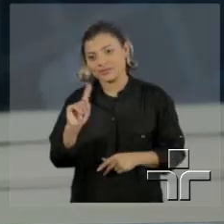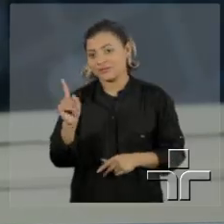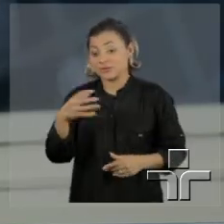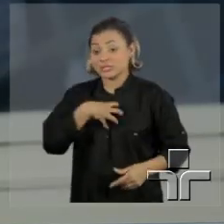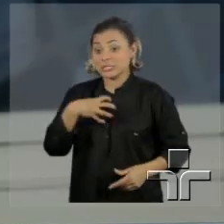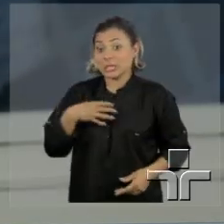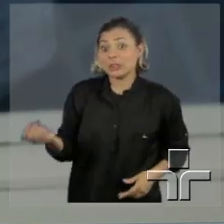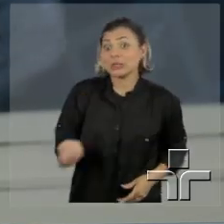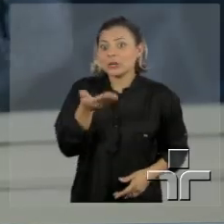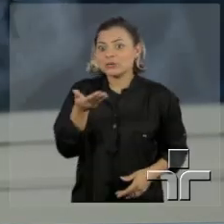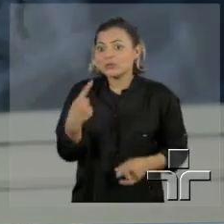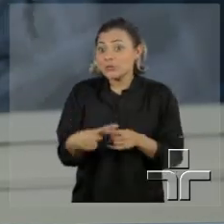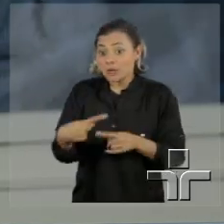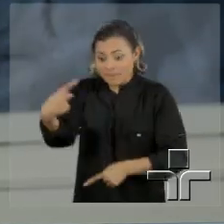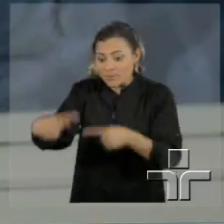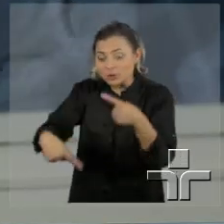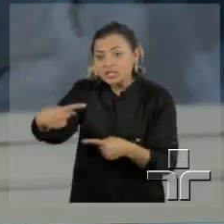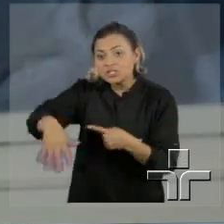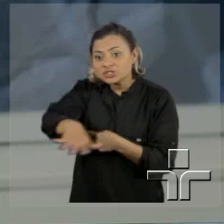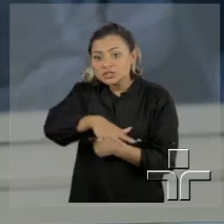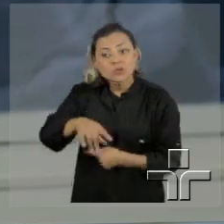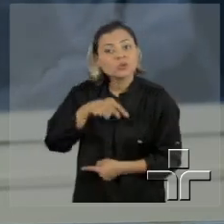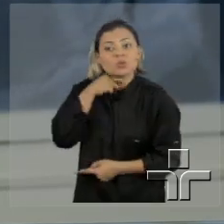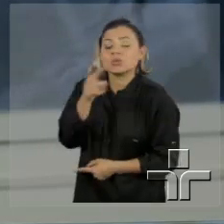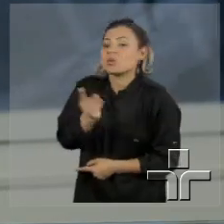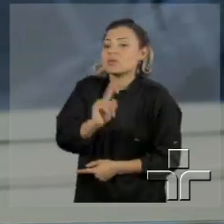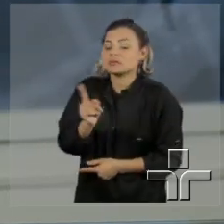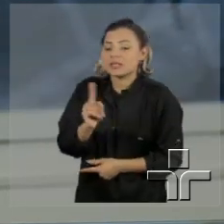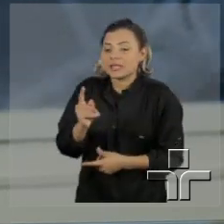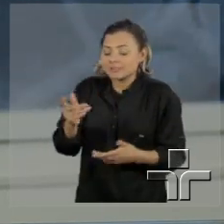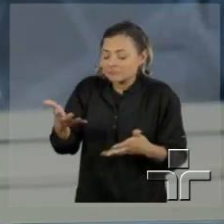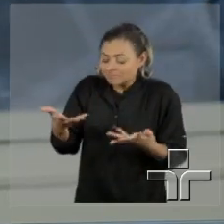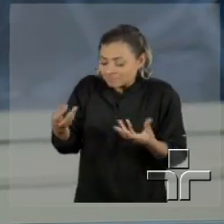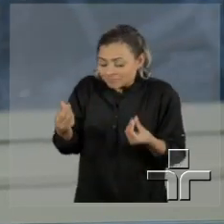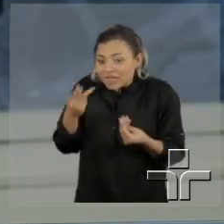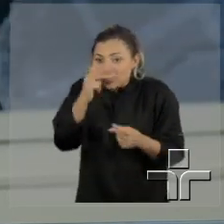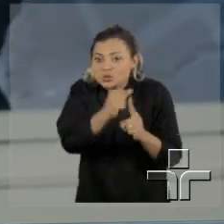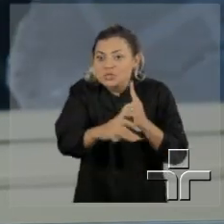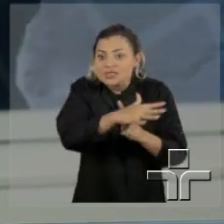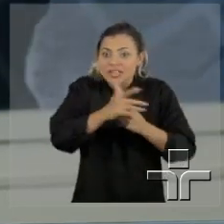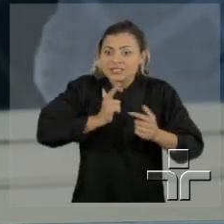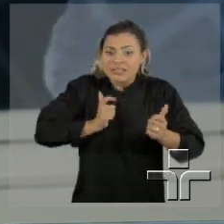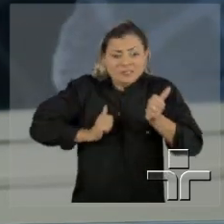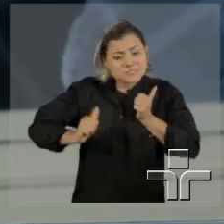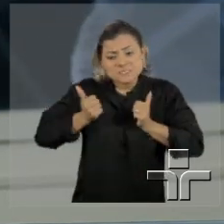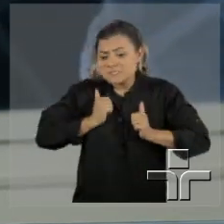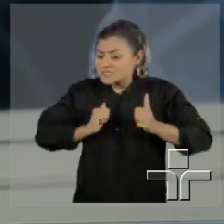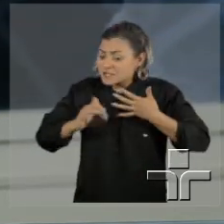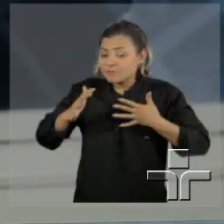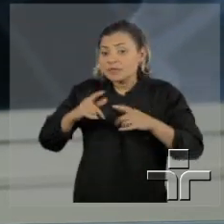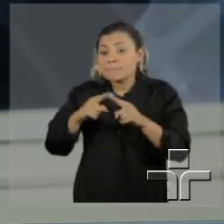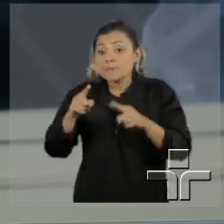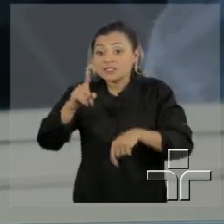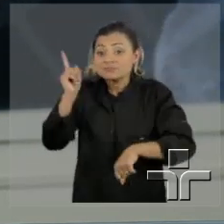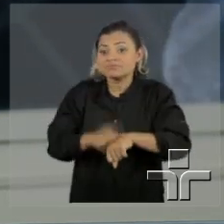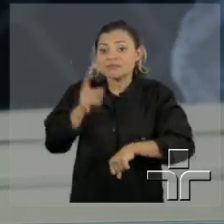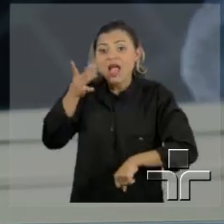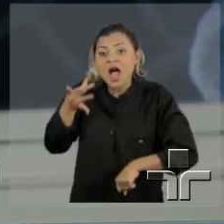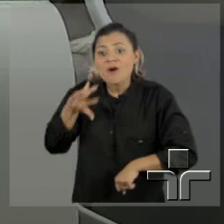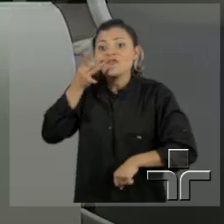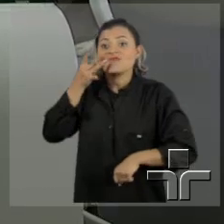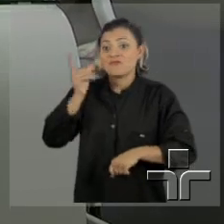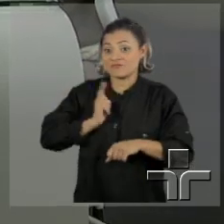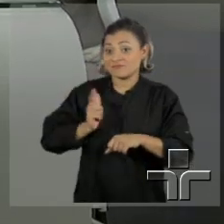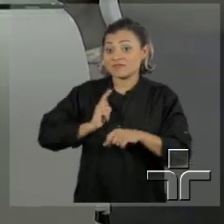política não consegue atender o dinamismo, os anseios que a sociedade tem e que geralmente é em tempo real e conectado